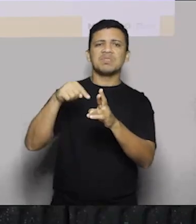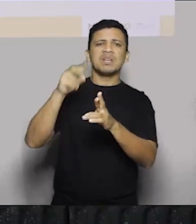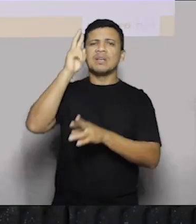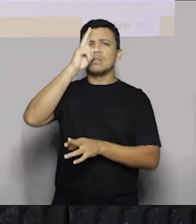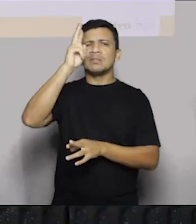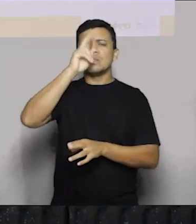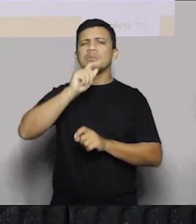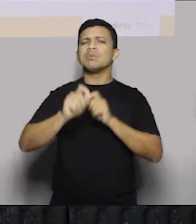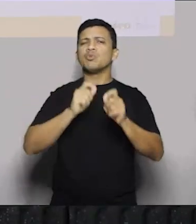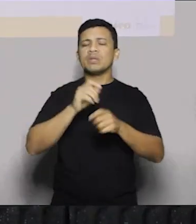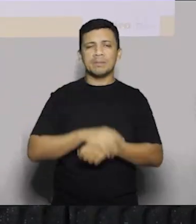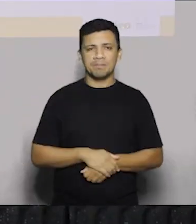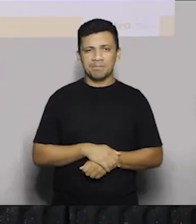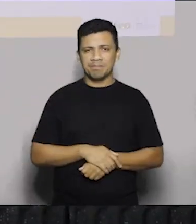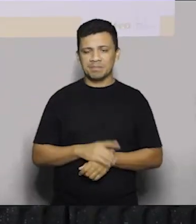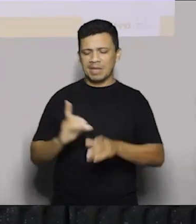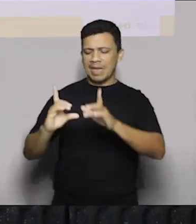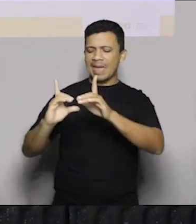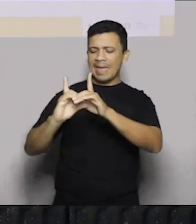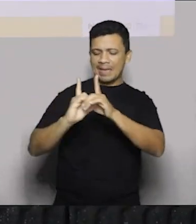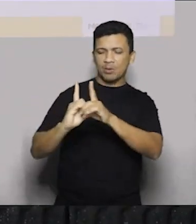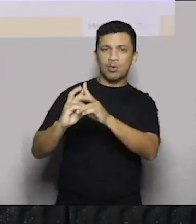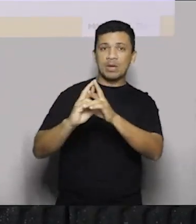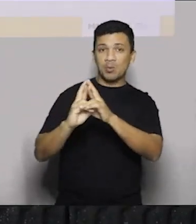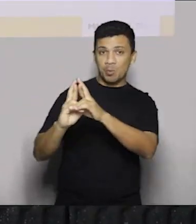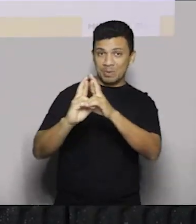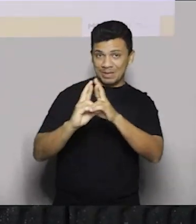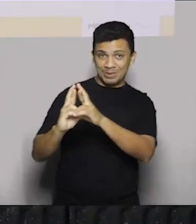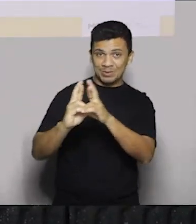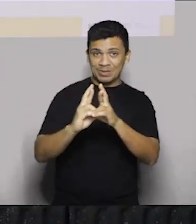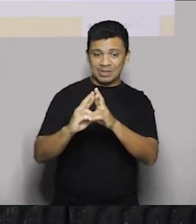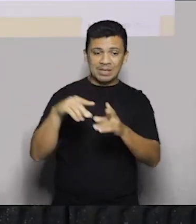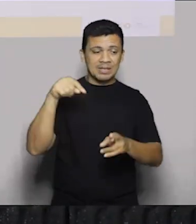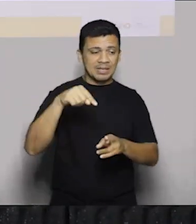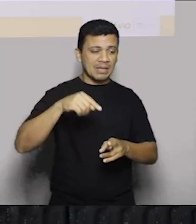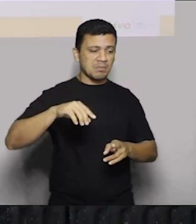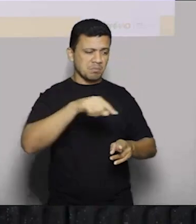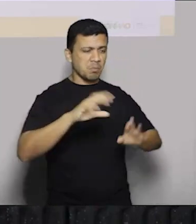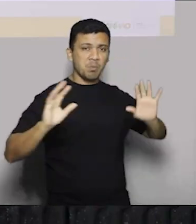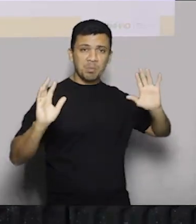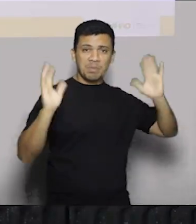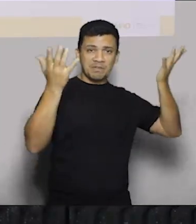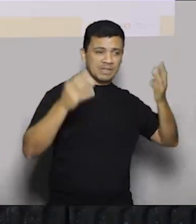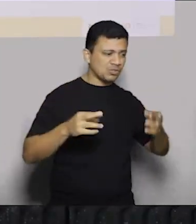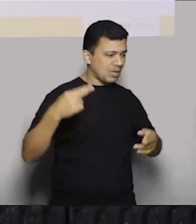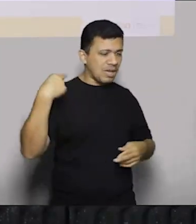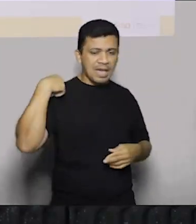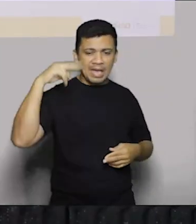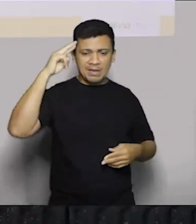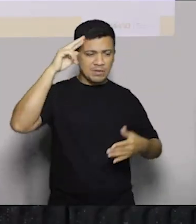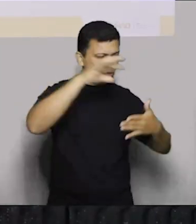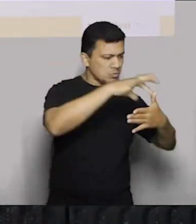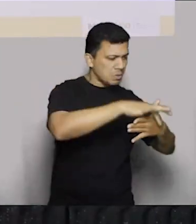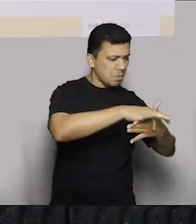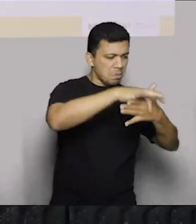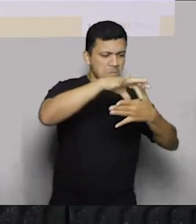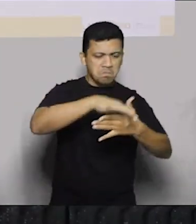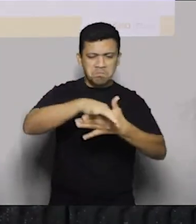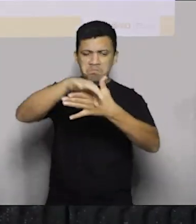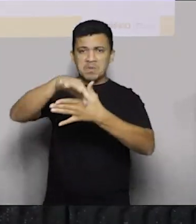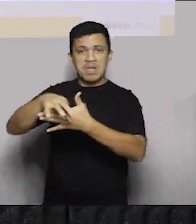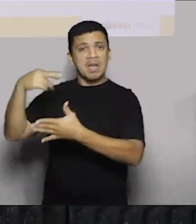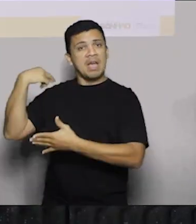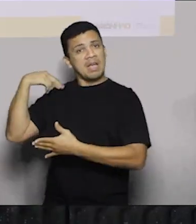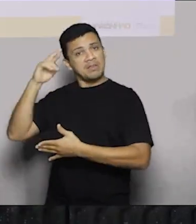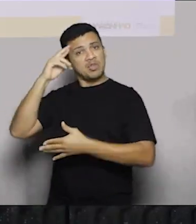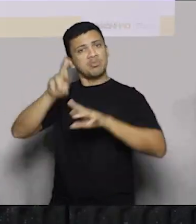quê? Ecumênico é quando você tem no mesmo evento, numa mesma festa, várias lideranças religiosas ou pessoas de